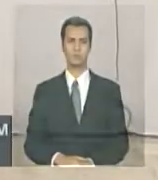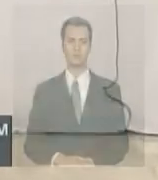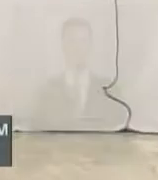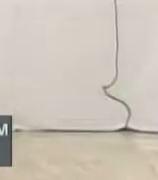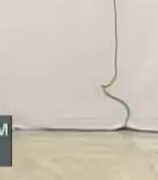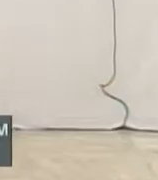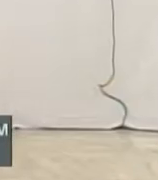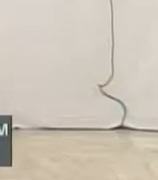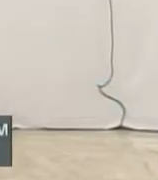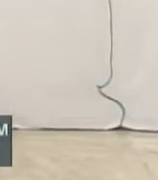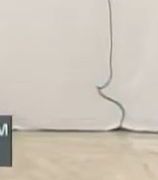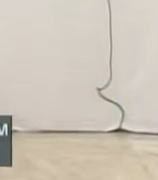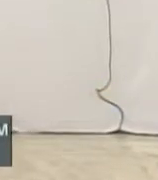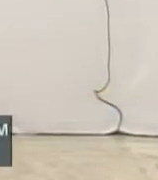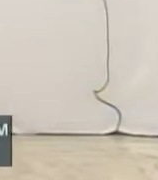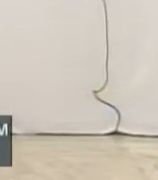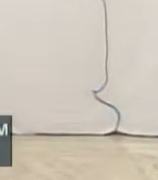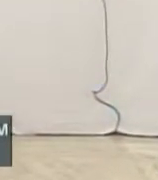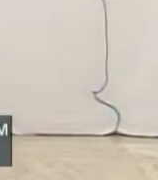Ok, obrigado, então.